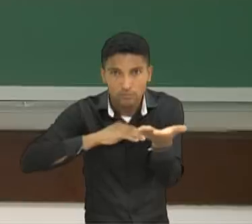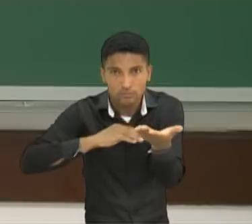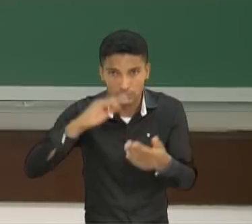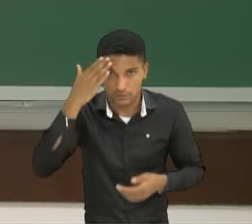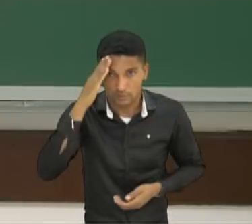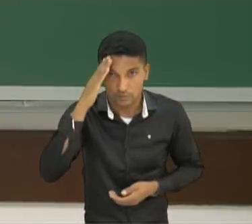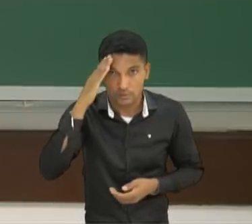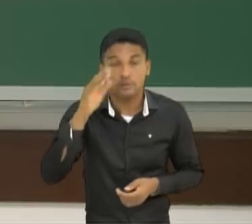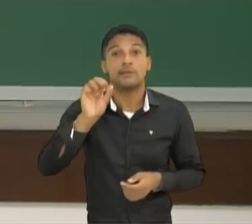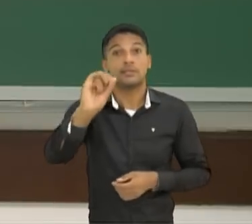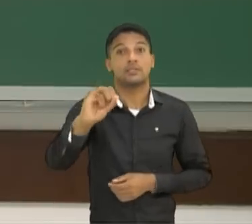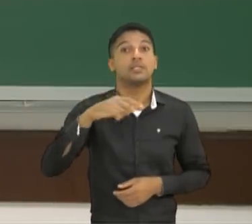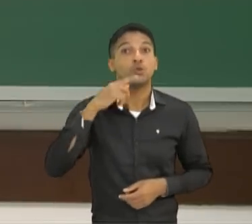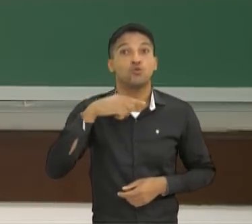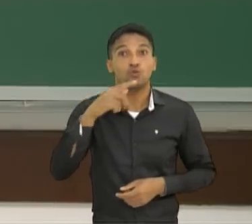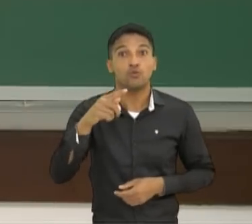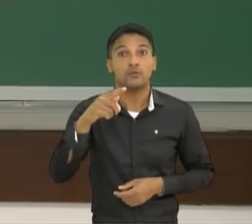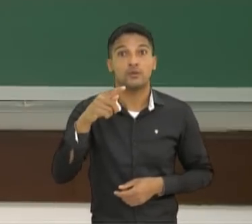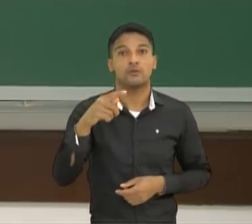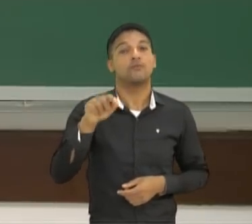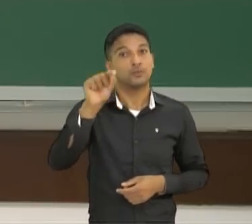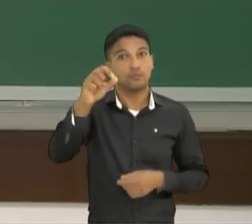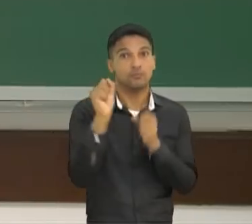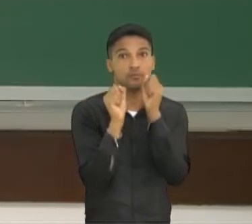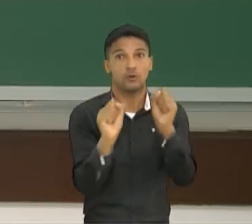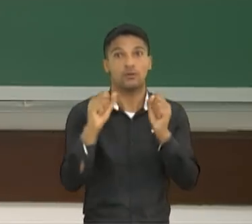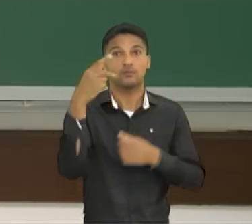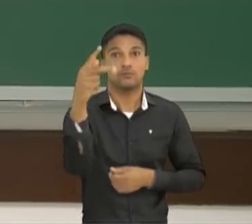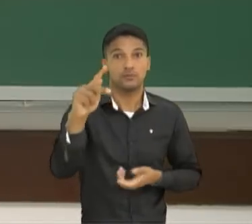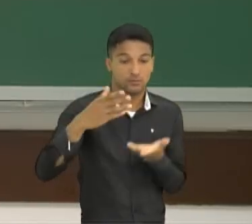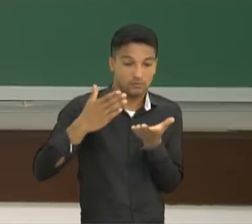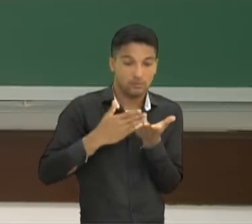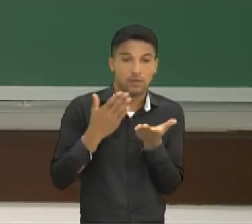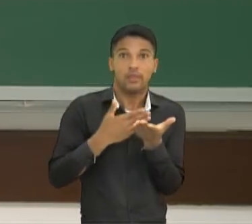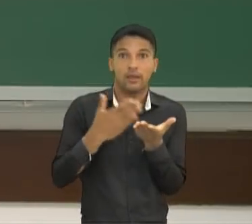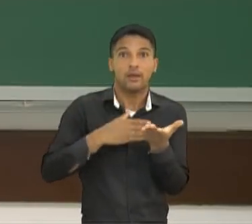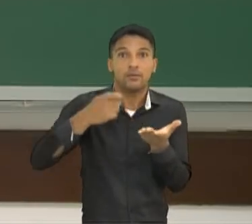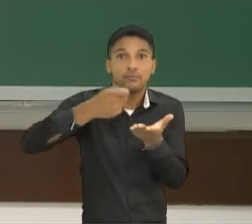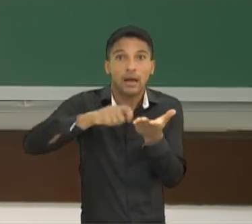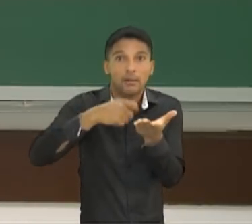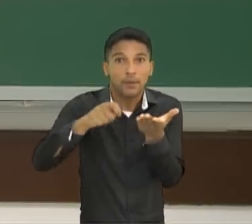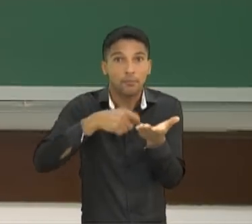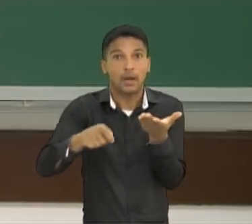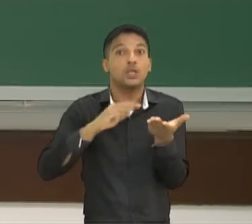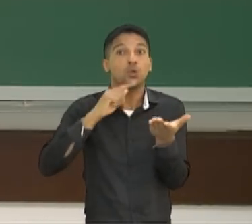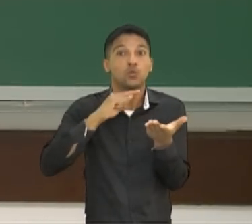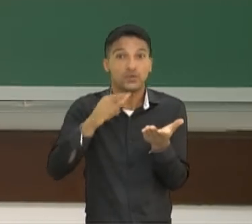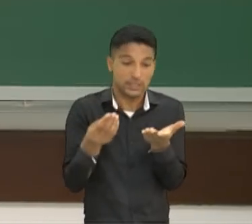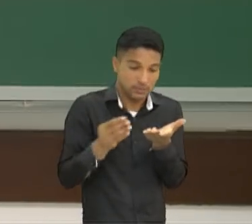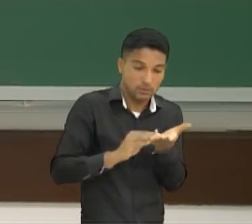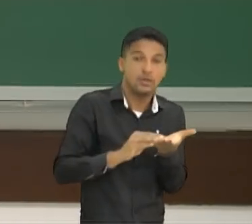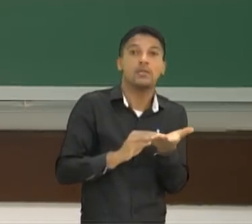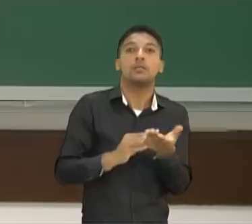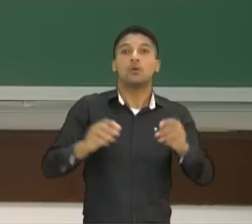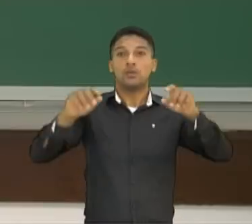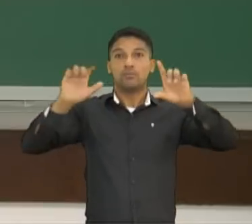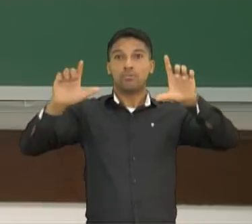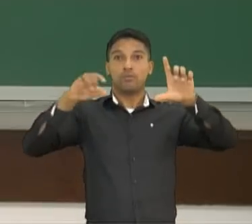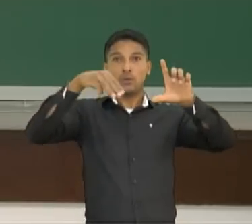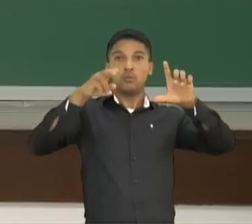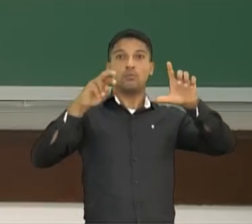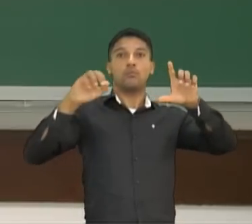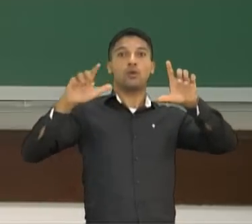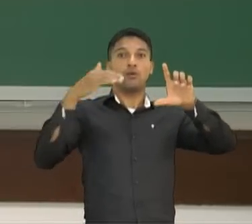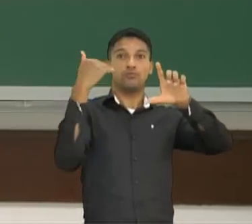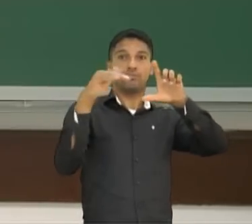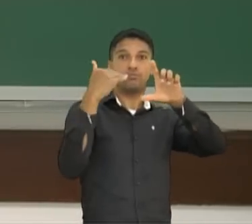alguma dúvida, anota aí no seu caderno, você pode interagir aí com o professor de filosofia da sua escola. Ele